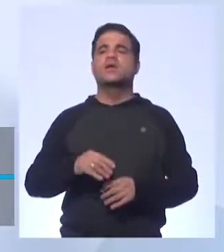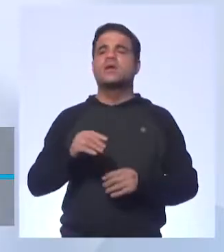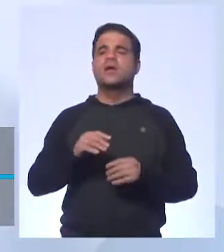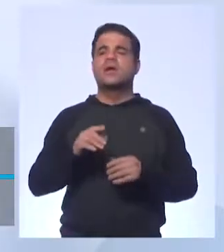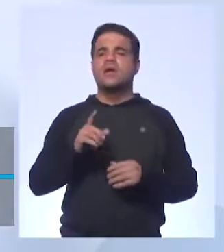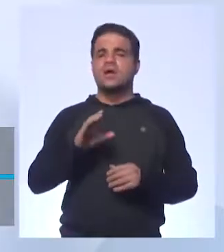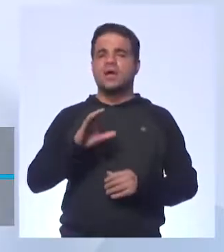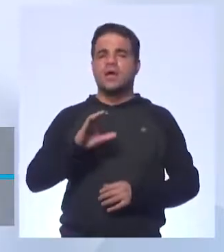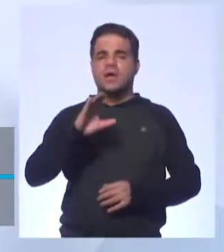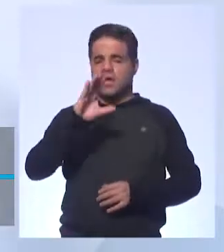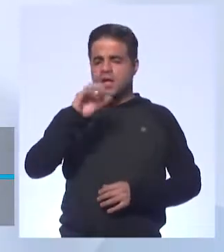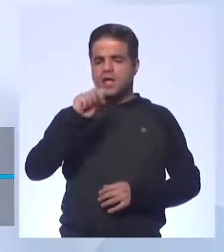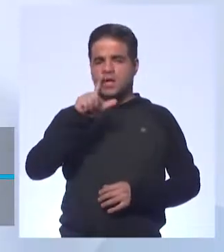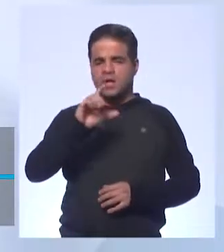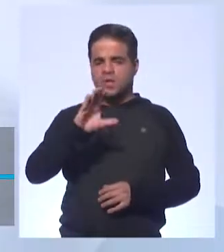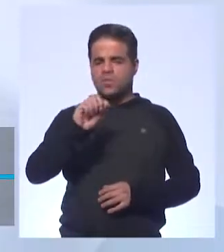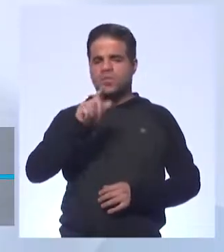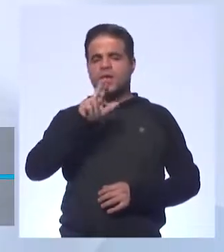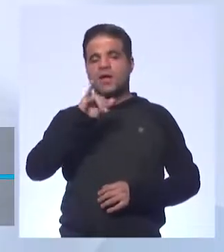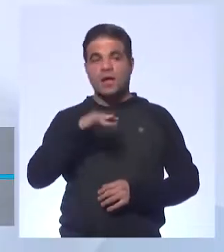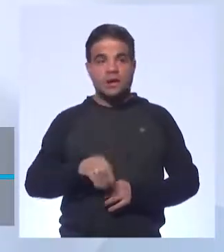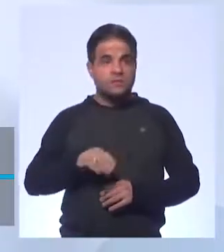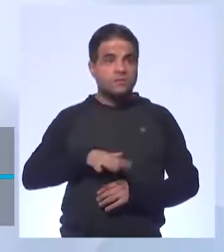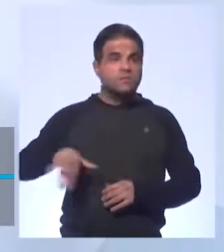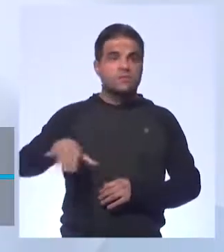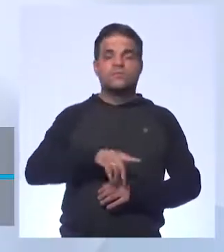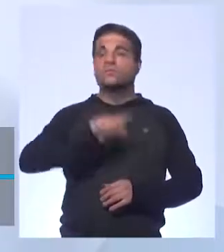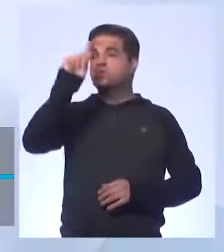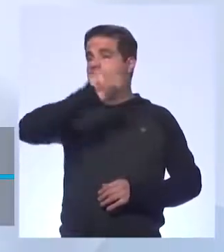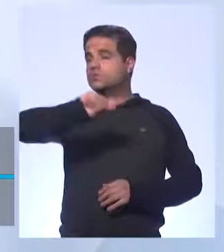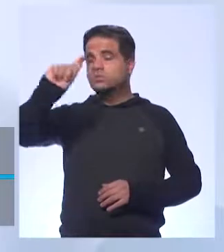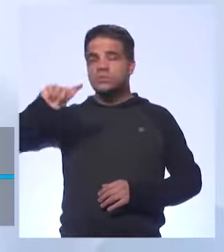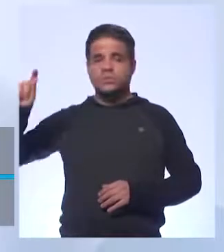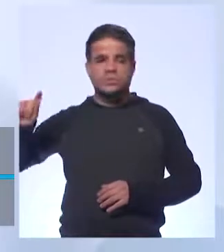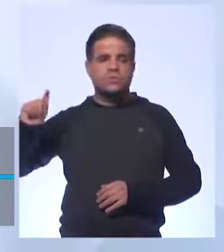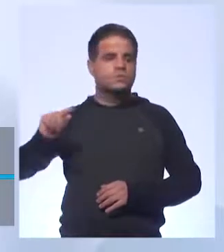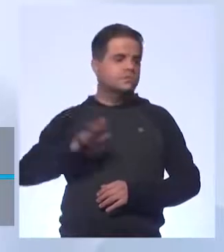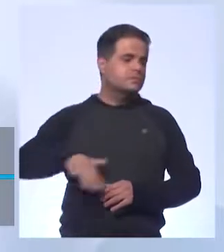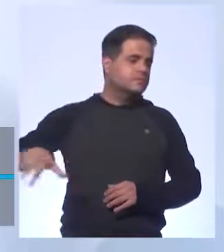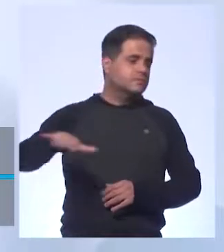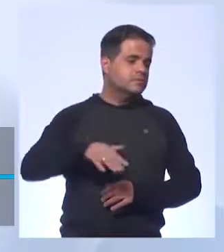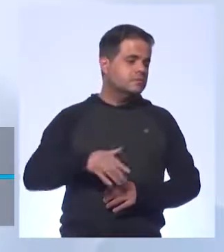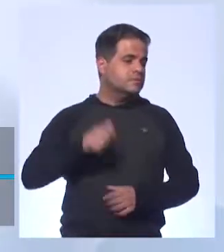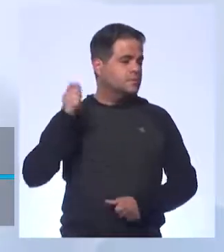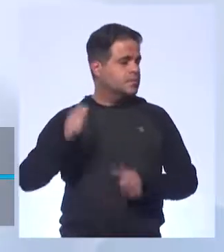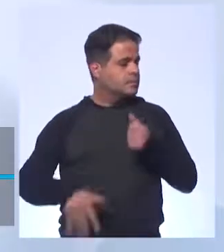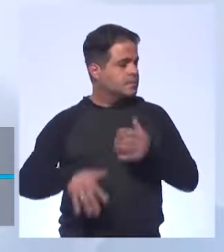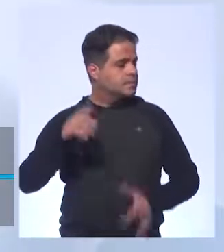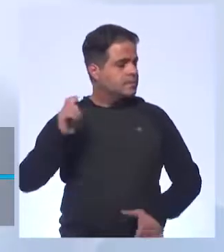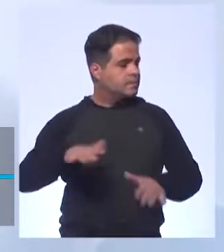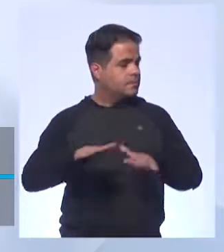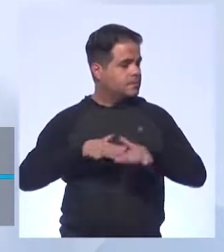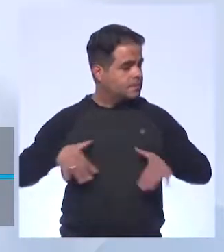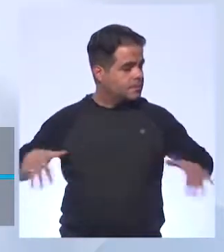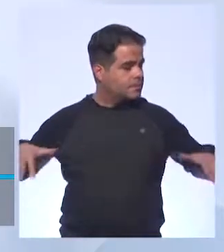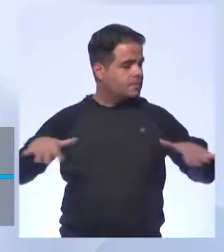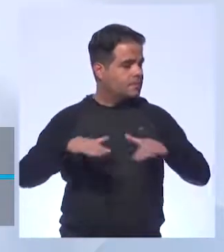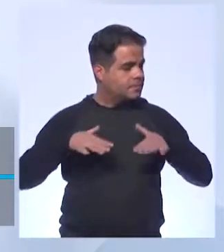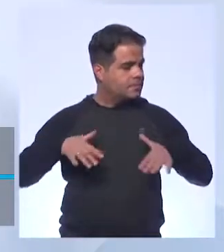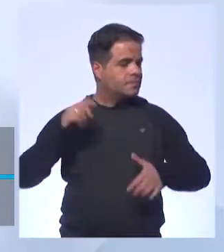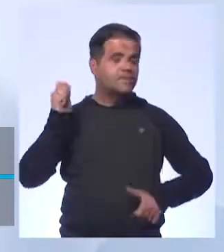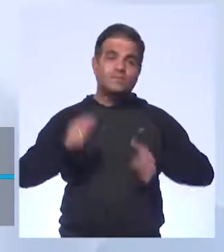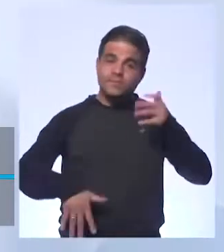e a cal, que é calcário, né, na verdade, o giz. Tanto que o giz, para quem tem alergia, ele